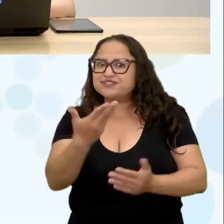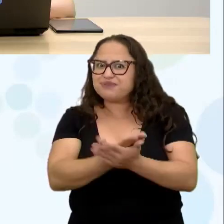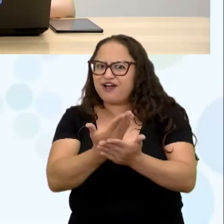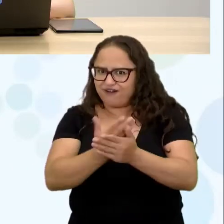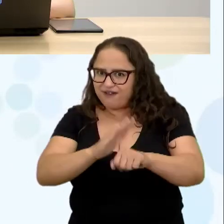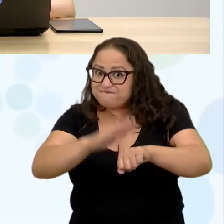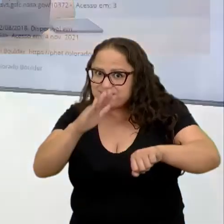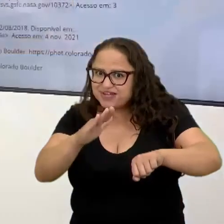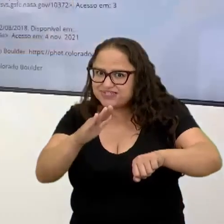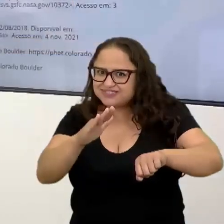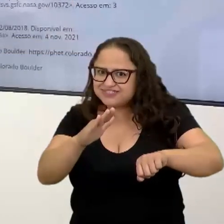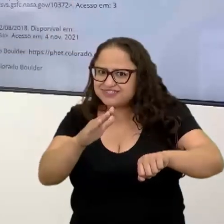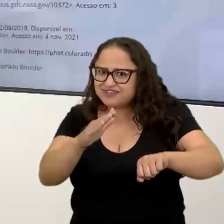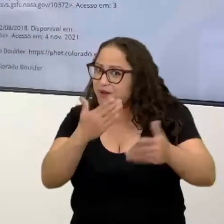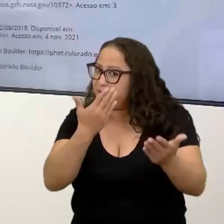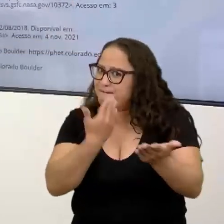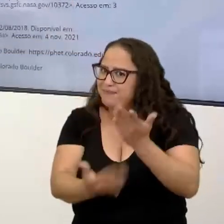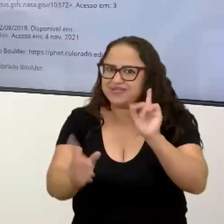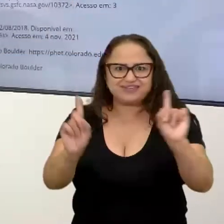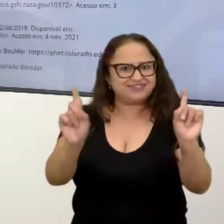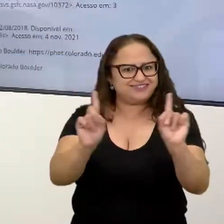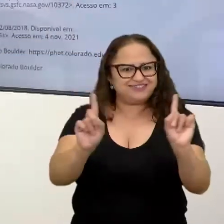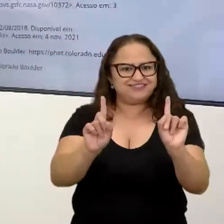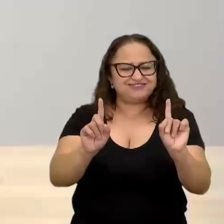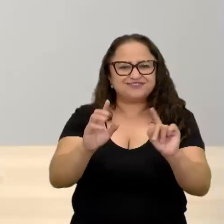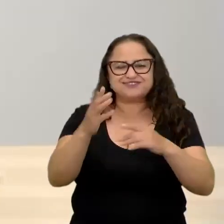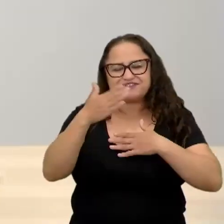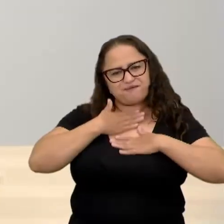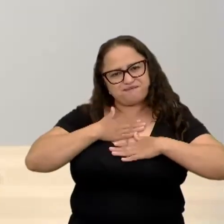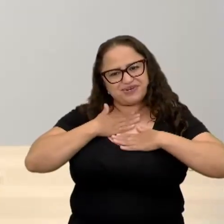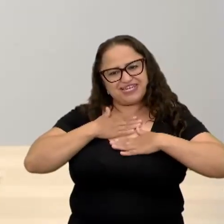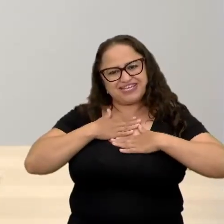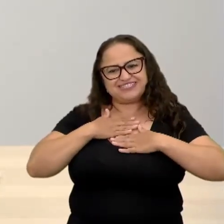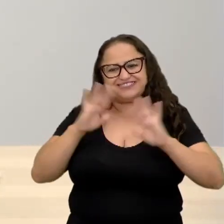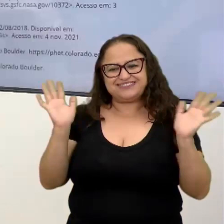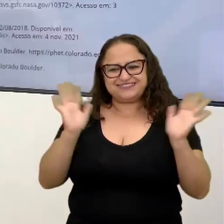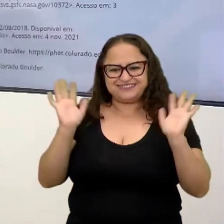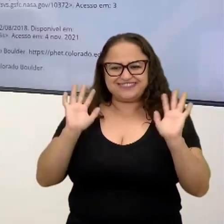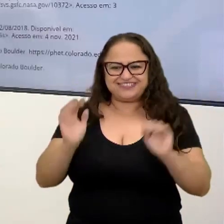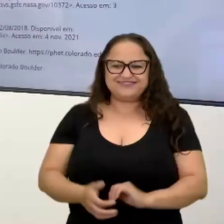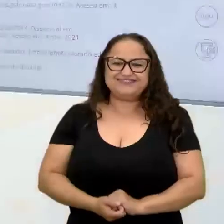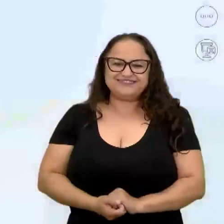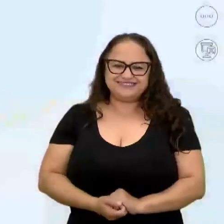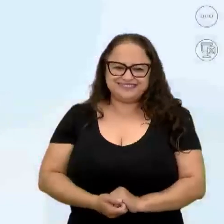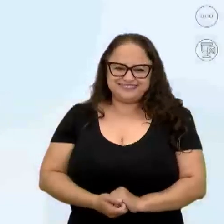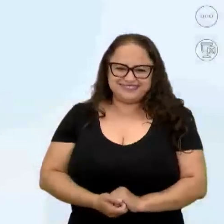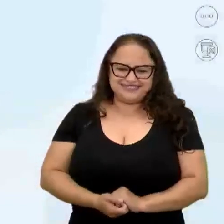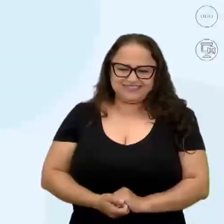hein? Não percam. Obrigado, Priscila. Valeu. Obrigado, Giba. Até mais, gente. Tchau, pessoal.